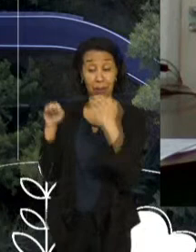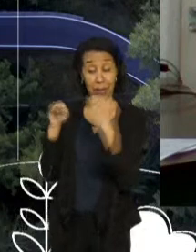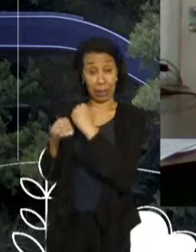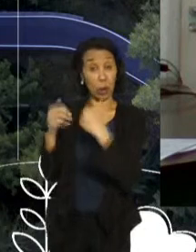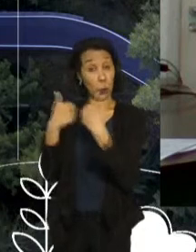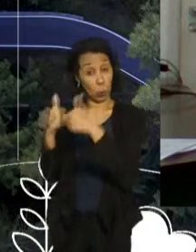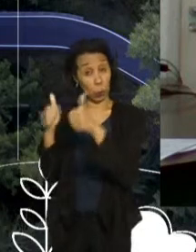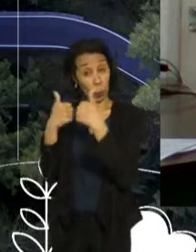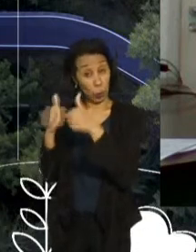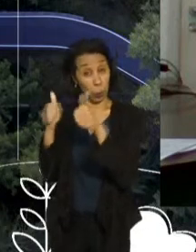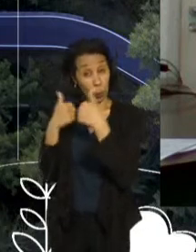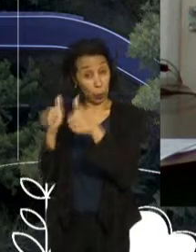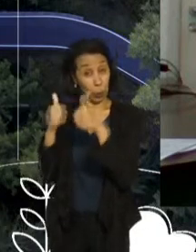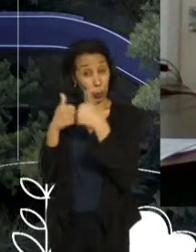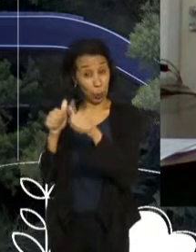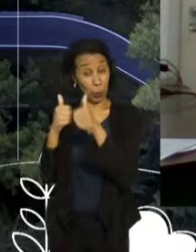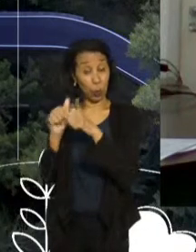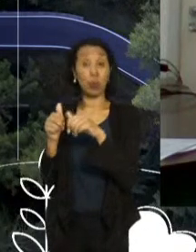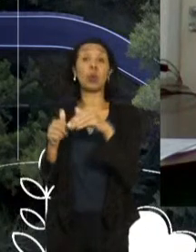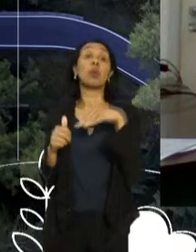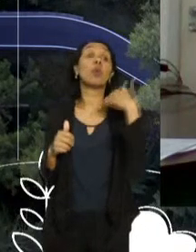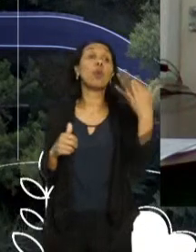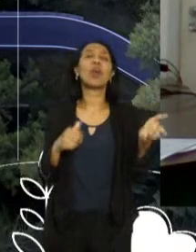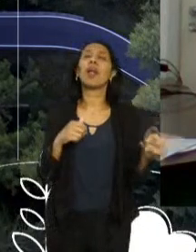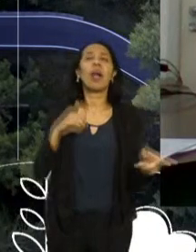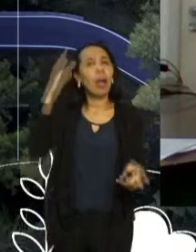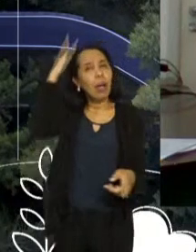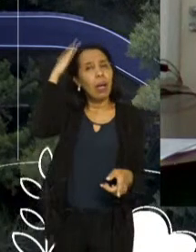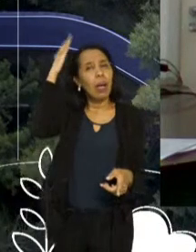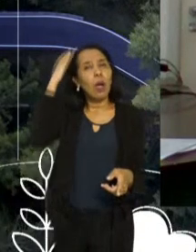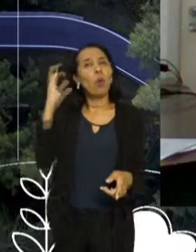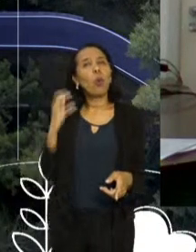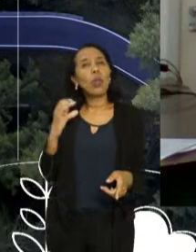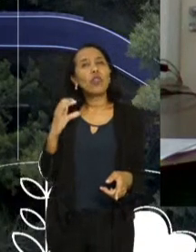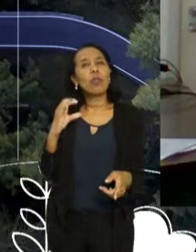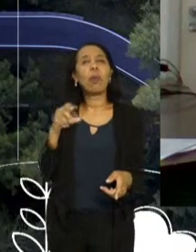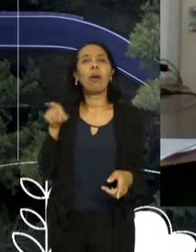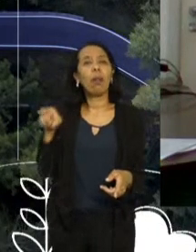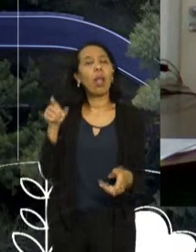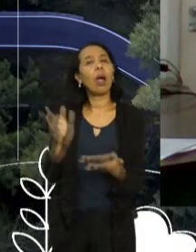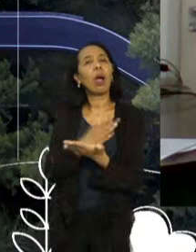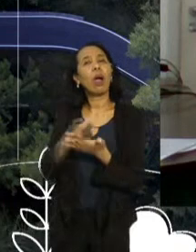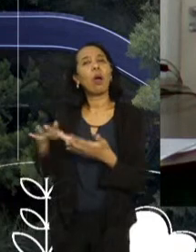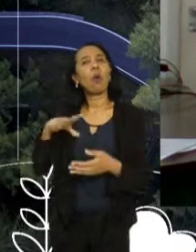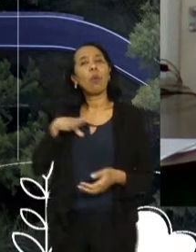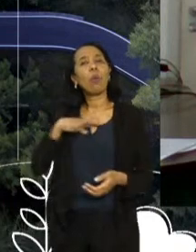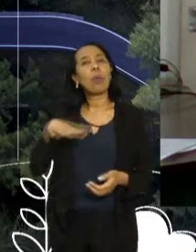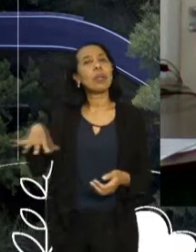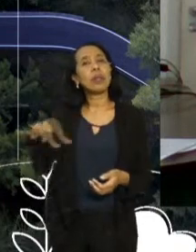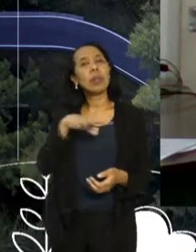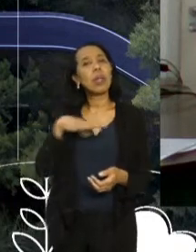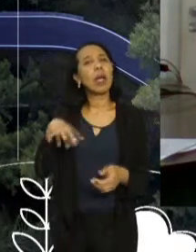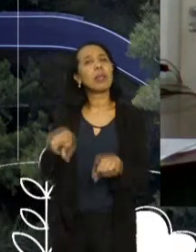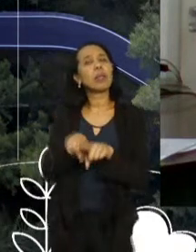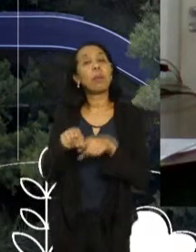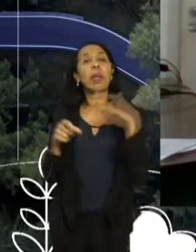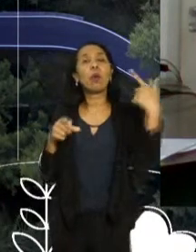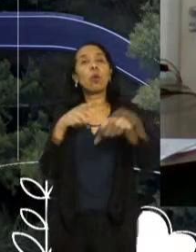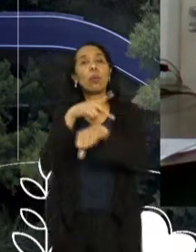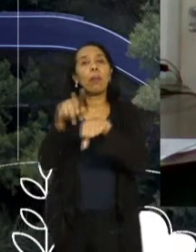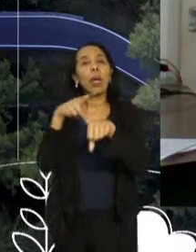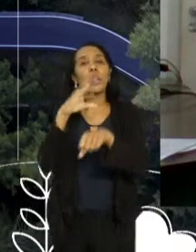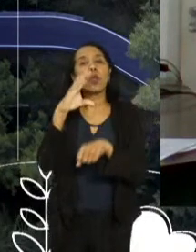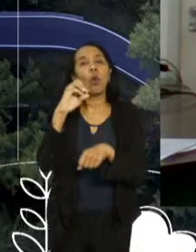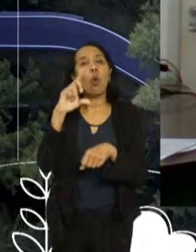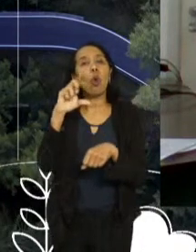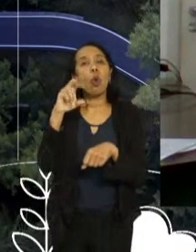BRT, embora tenha sido feito em Curitiba, e as cidades, por exemplo, na Colômbia, tiveram mais